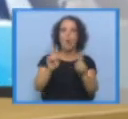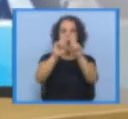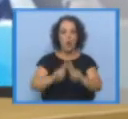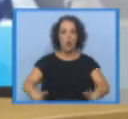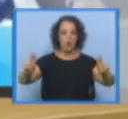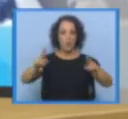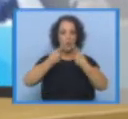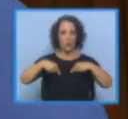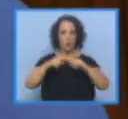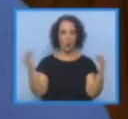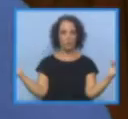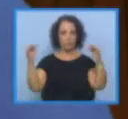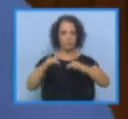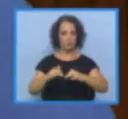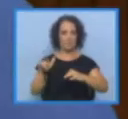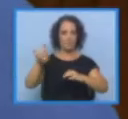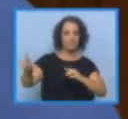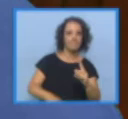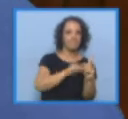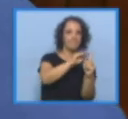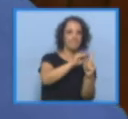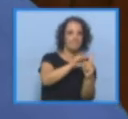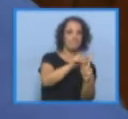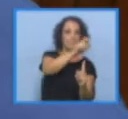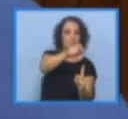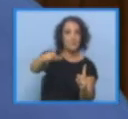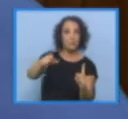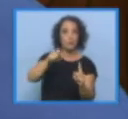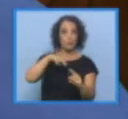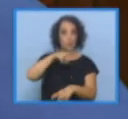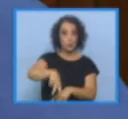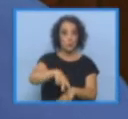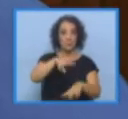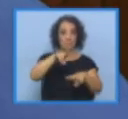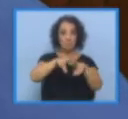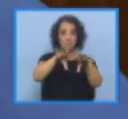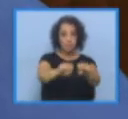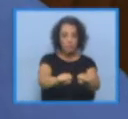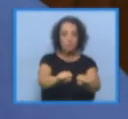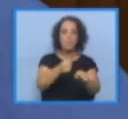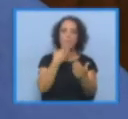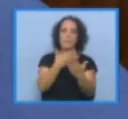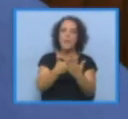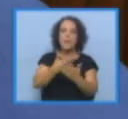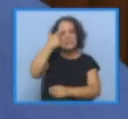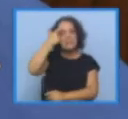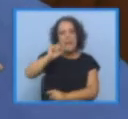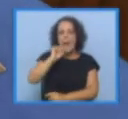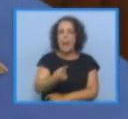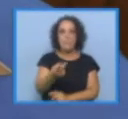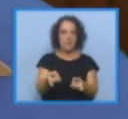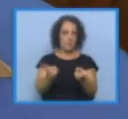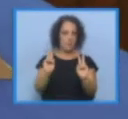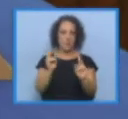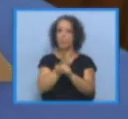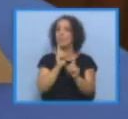Unidas, para que a libertação destes portugueses e a defesa destes portugueses fosse assegurada tão rápido quanto possível, porque no